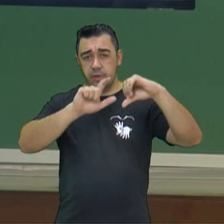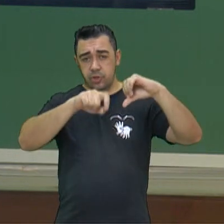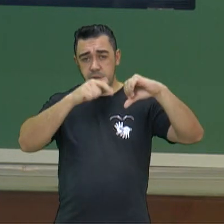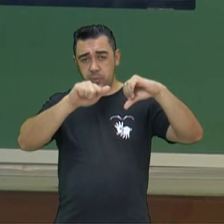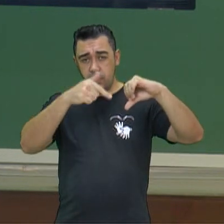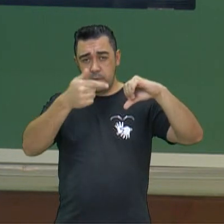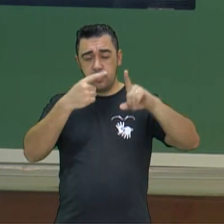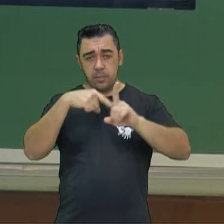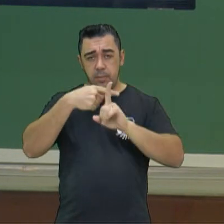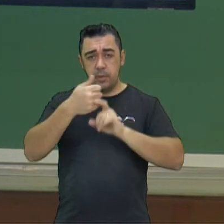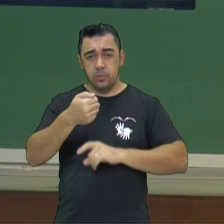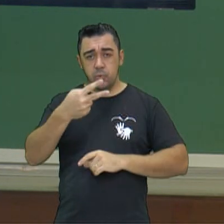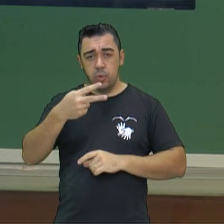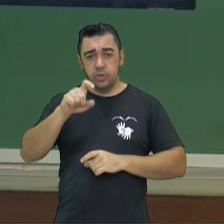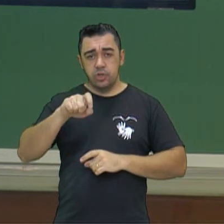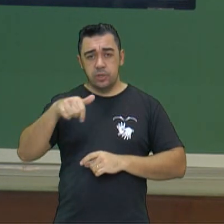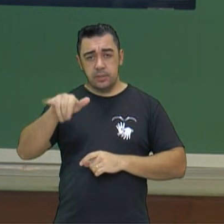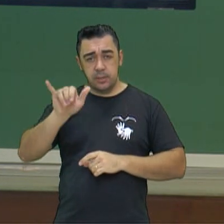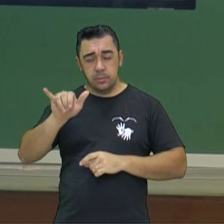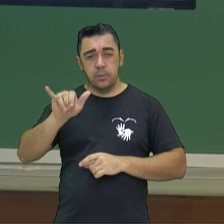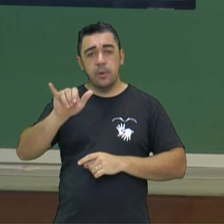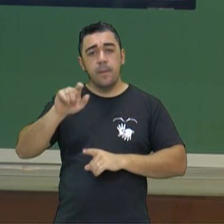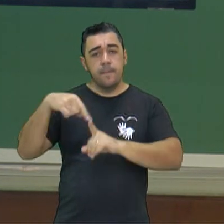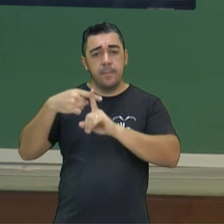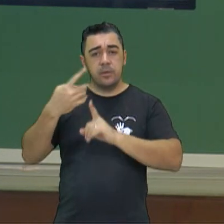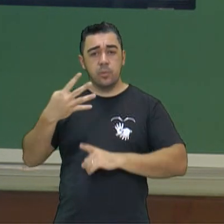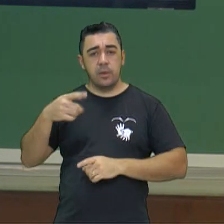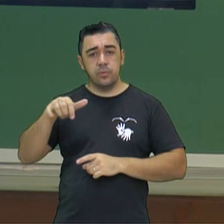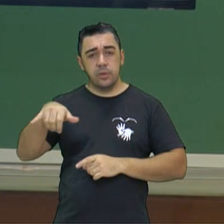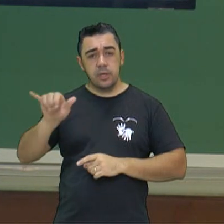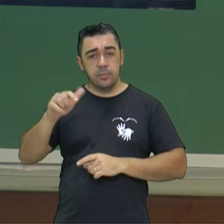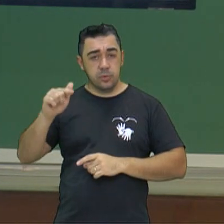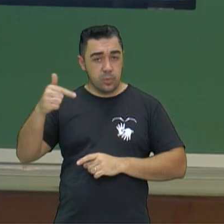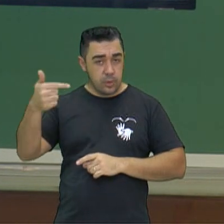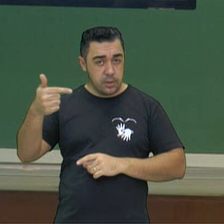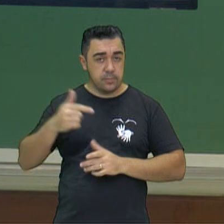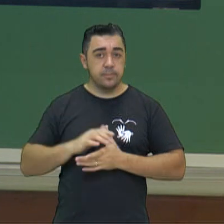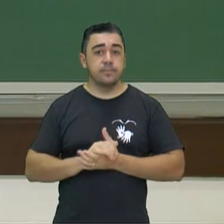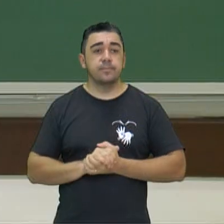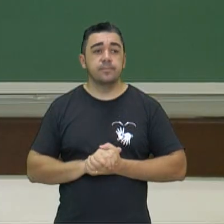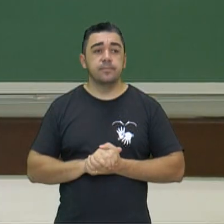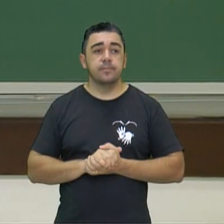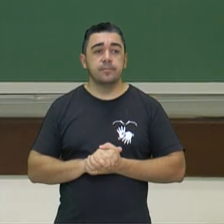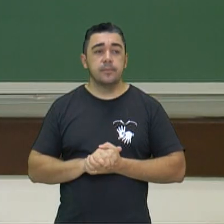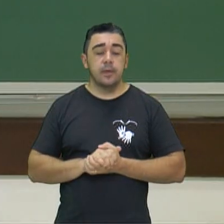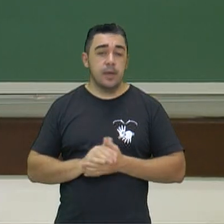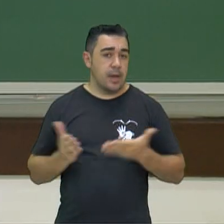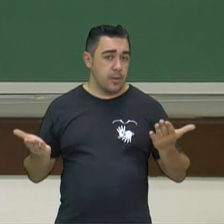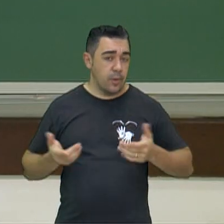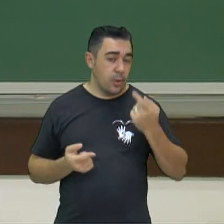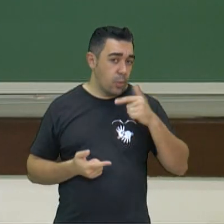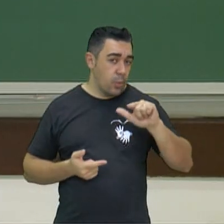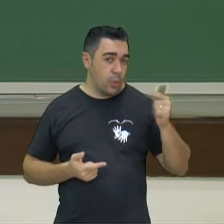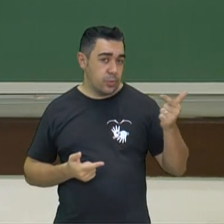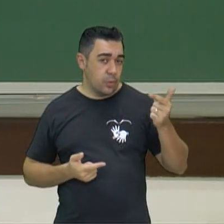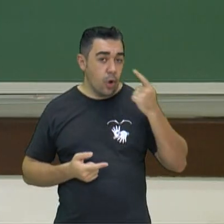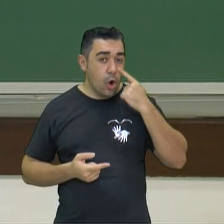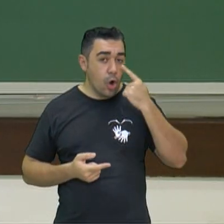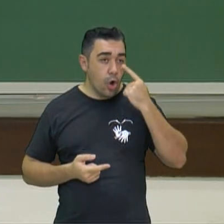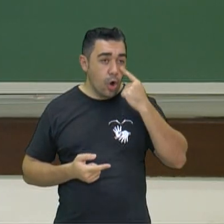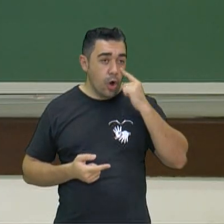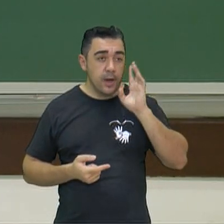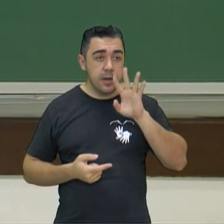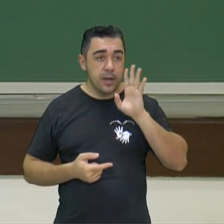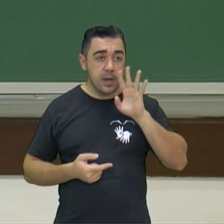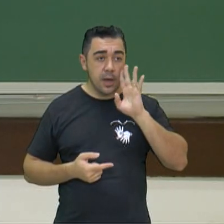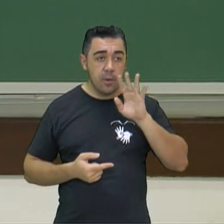quadrado mais 12xy mais 4y ao quadrado. Vamos a outro exemplo? Olha lá que